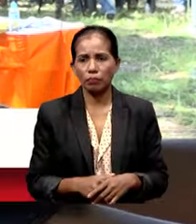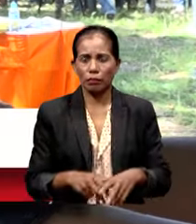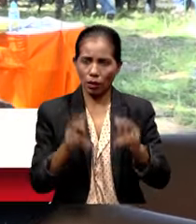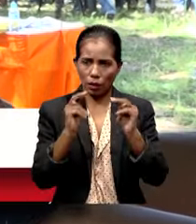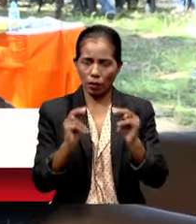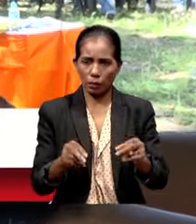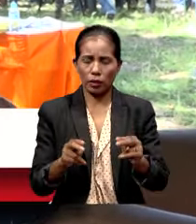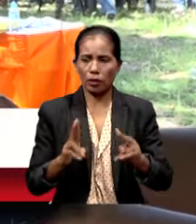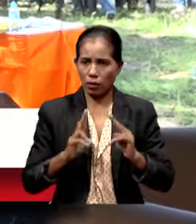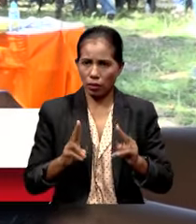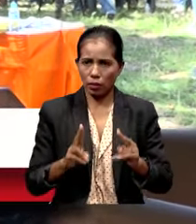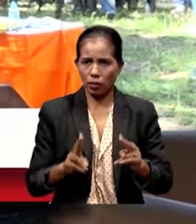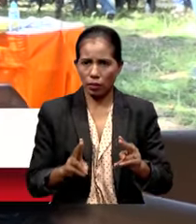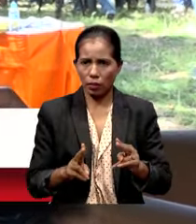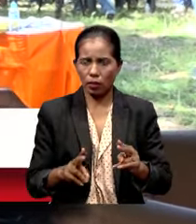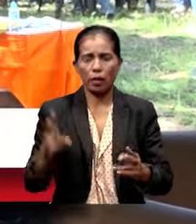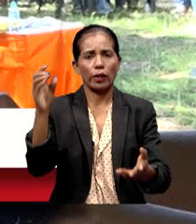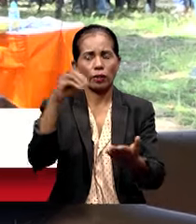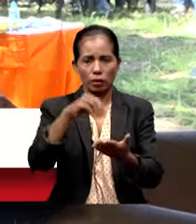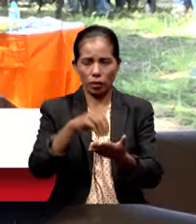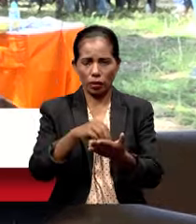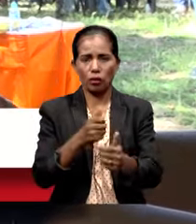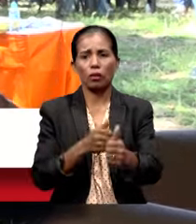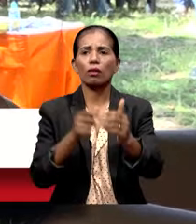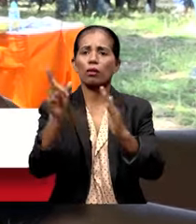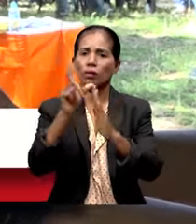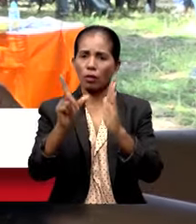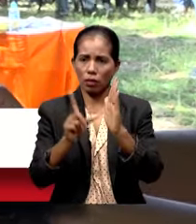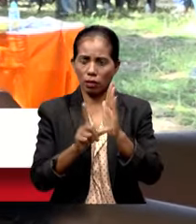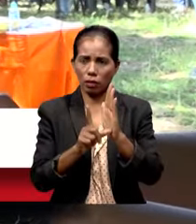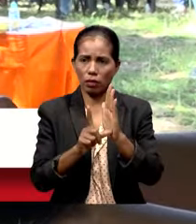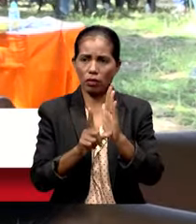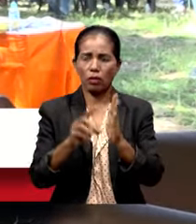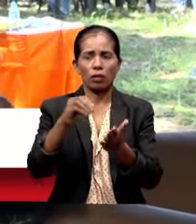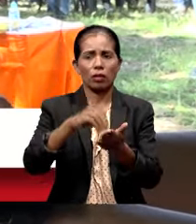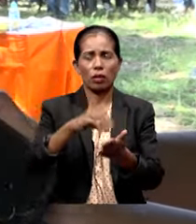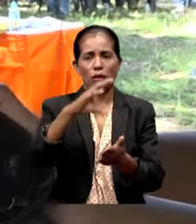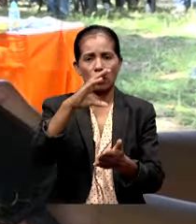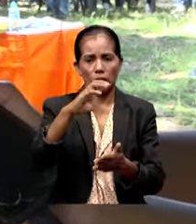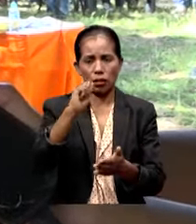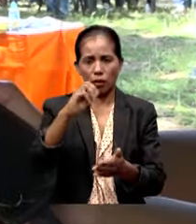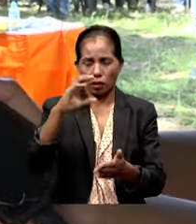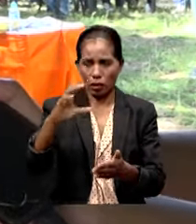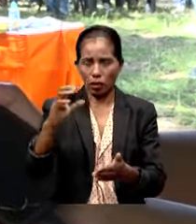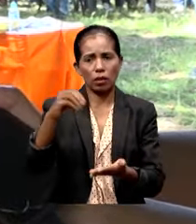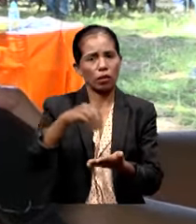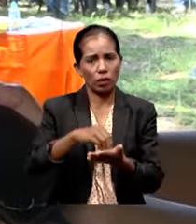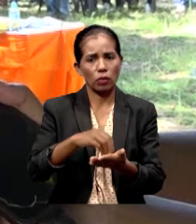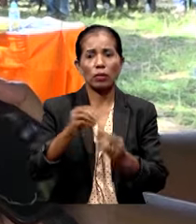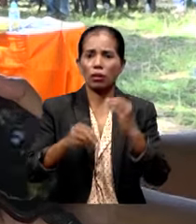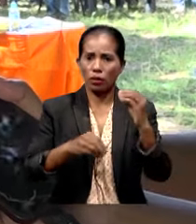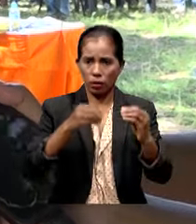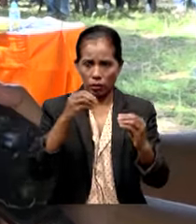necessidade urgente atu propoeng tuir lei criação comissão anticorrupção yang prevê kata